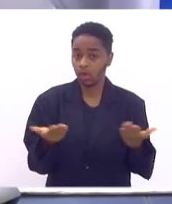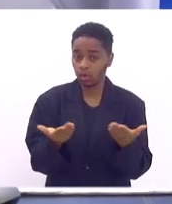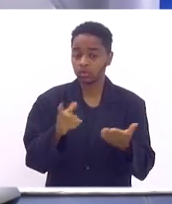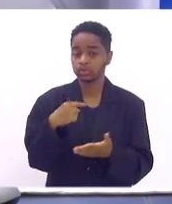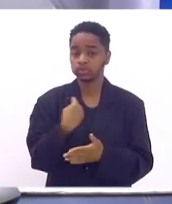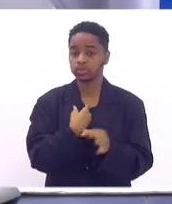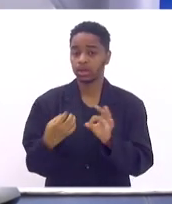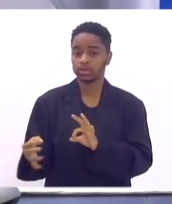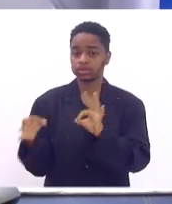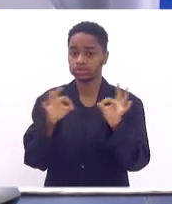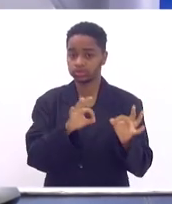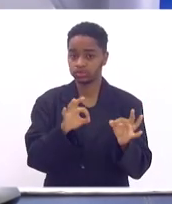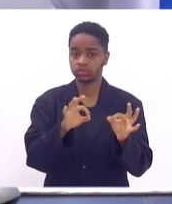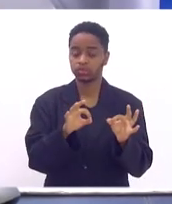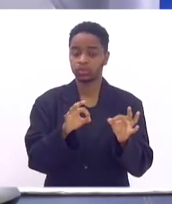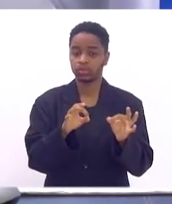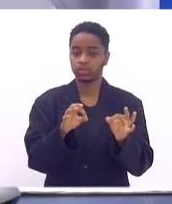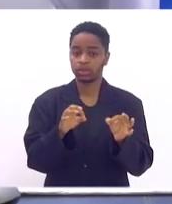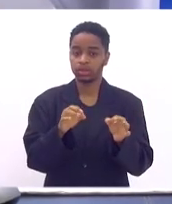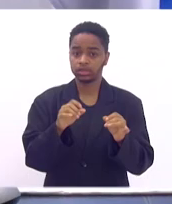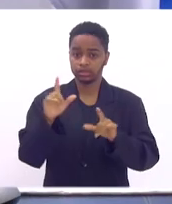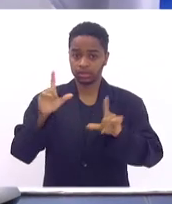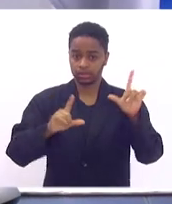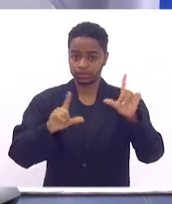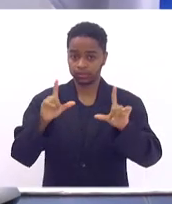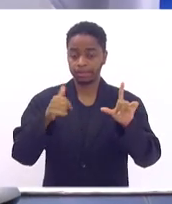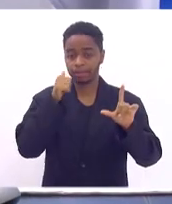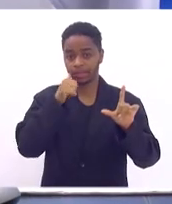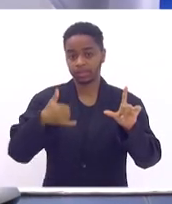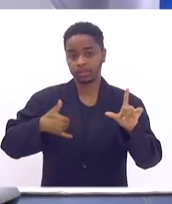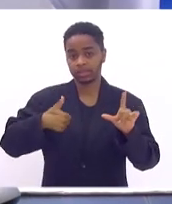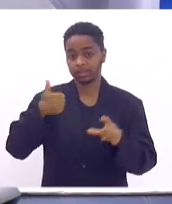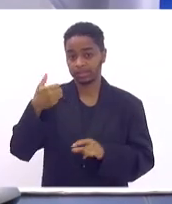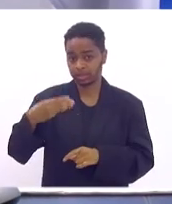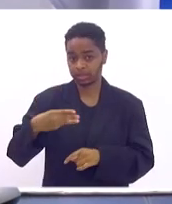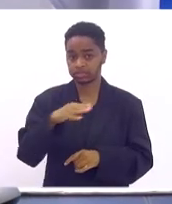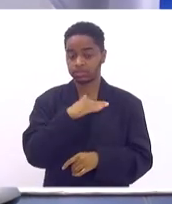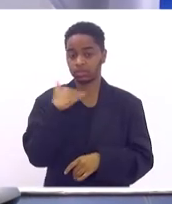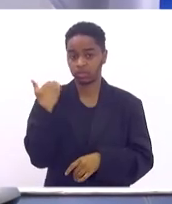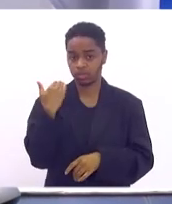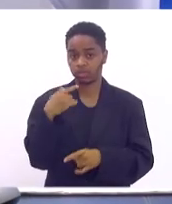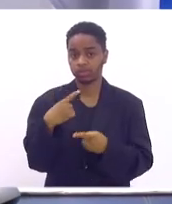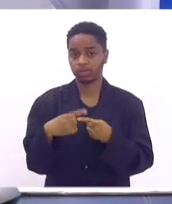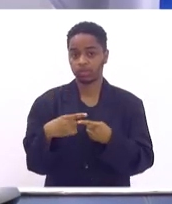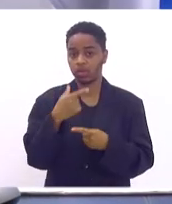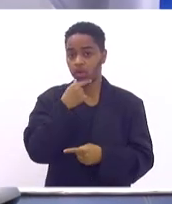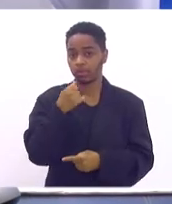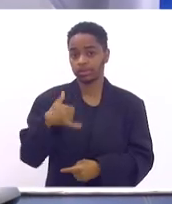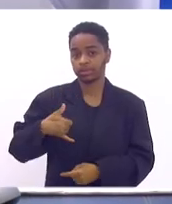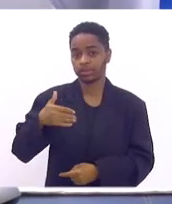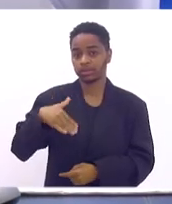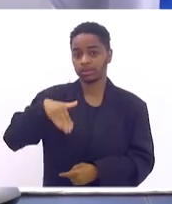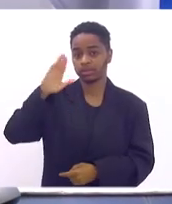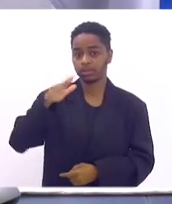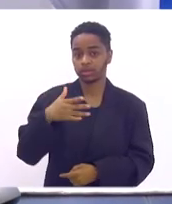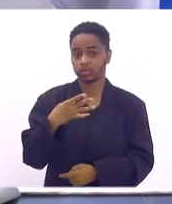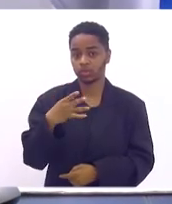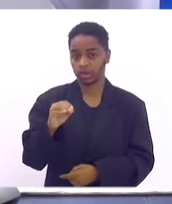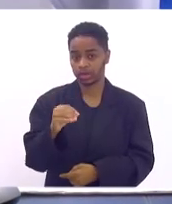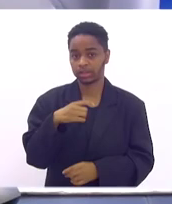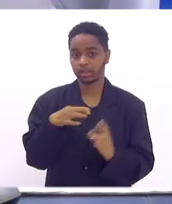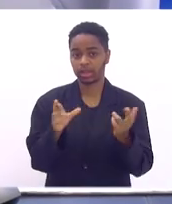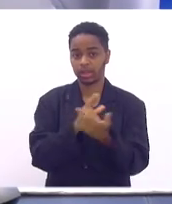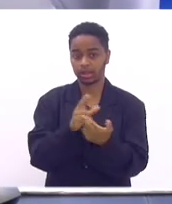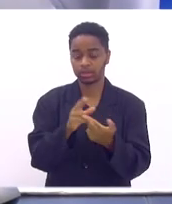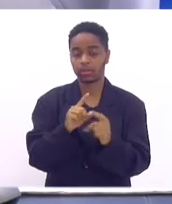no Jornal da Manhã uma menina de 13 anos que foi morta por um homem de mais de 40 com quem ela tinha um relacionamento